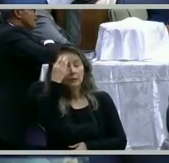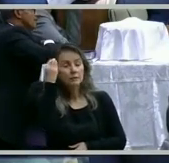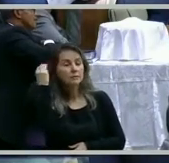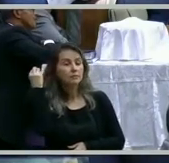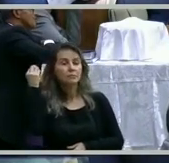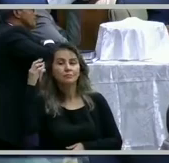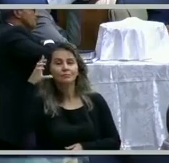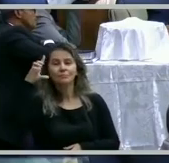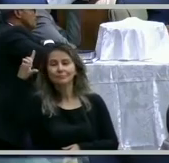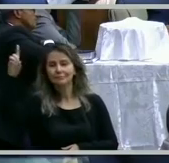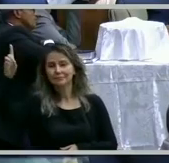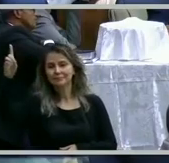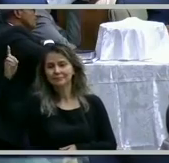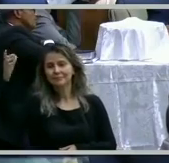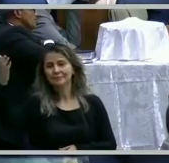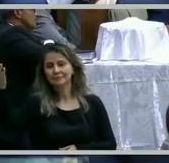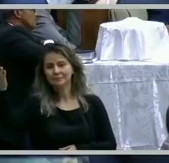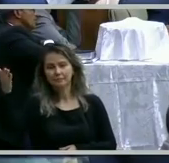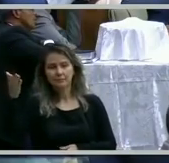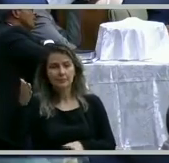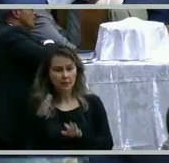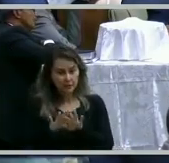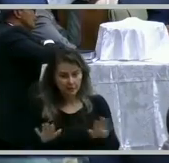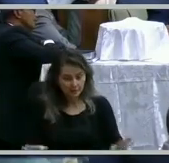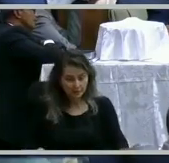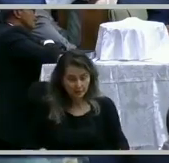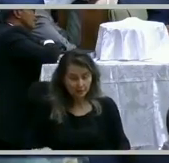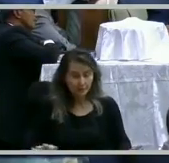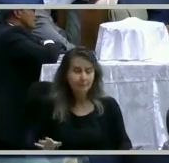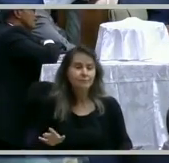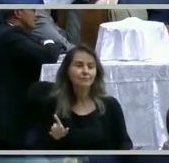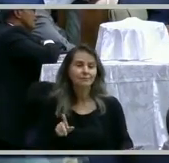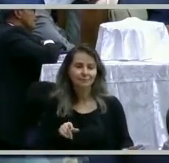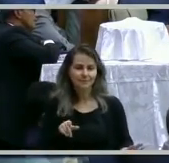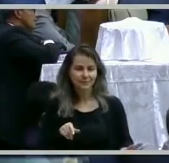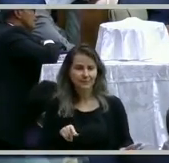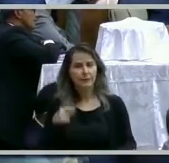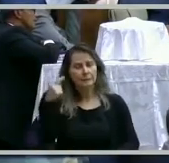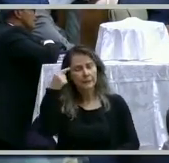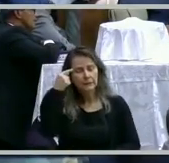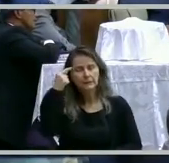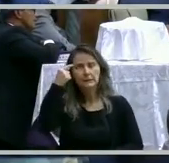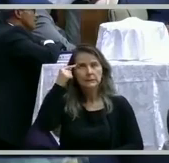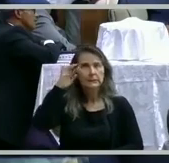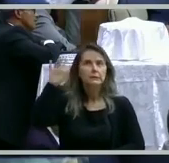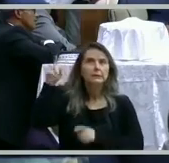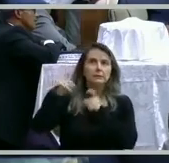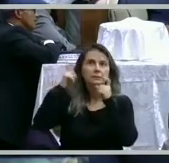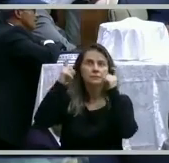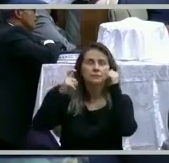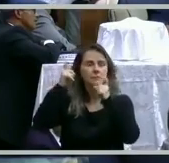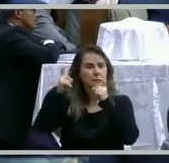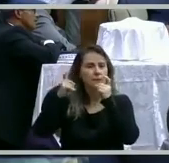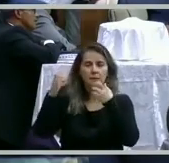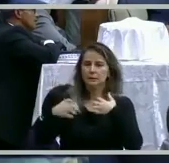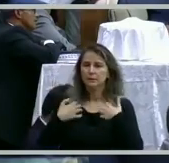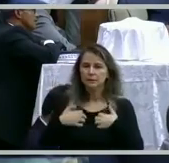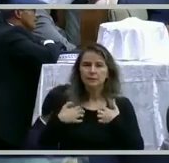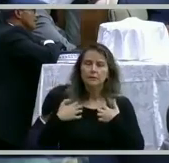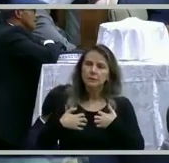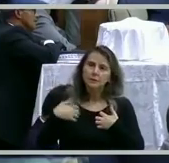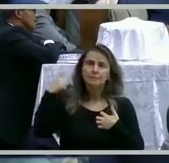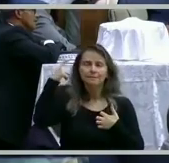Deus. É assim ou não é? A gente pensa tanto, que a gente fica irritado, estressado,